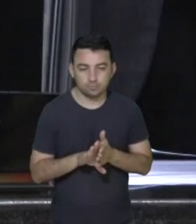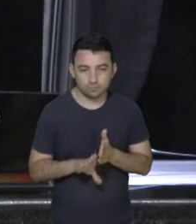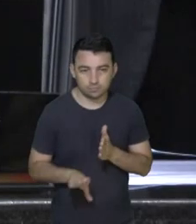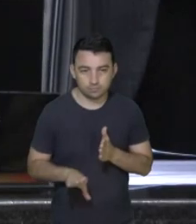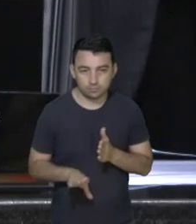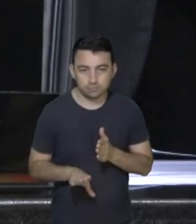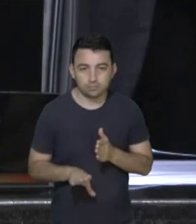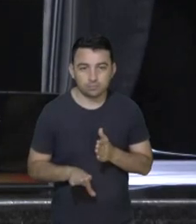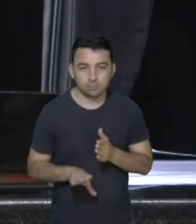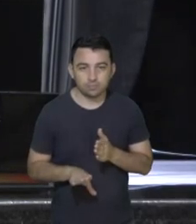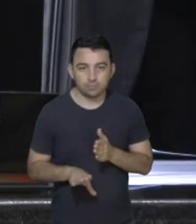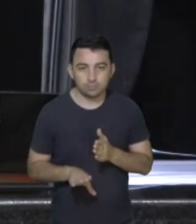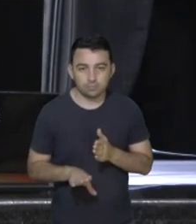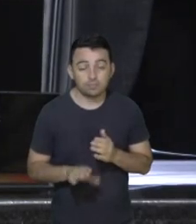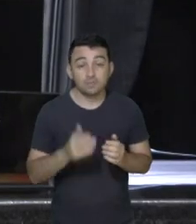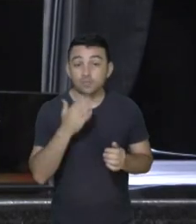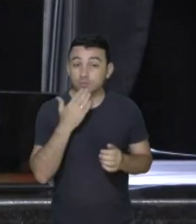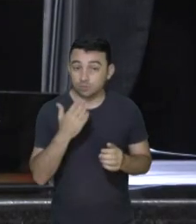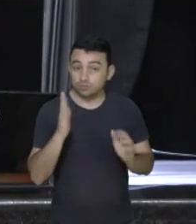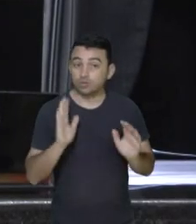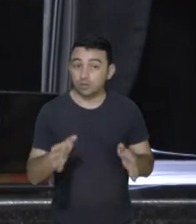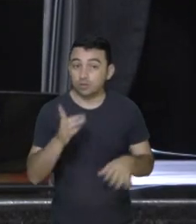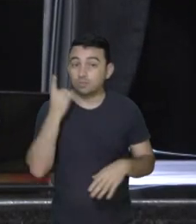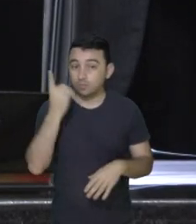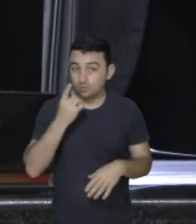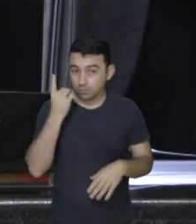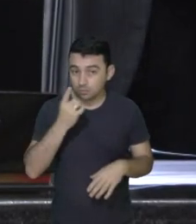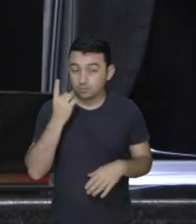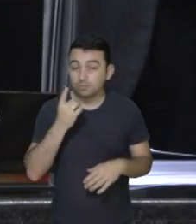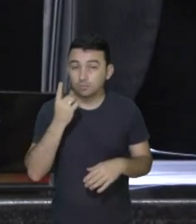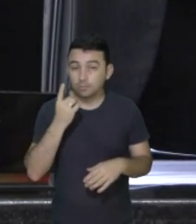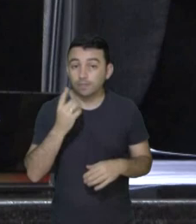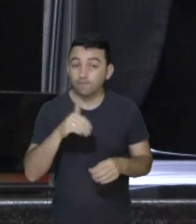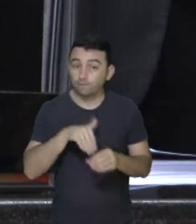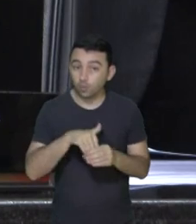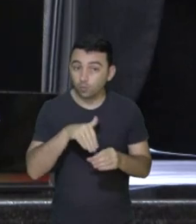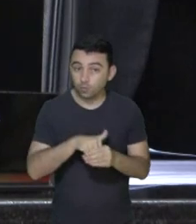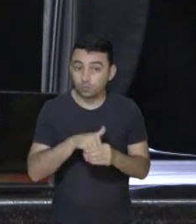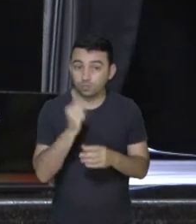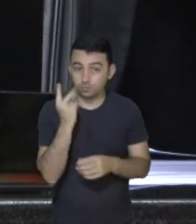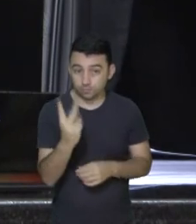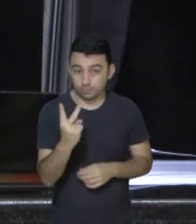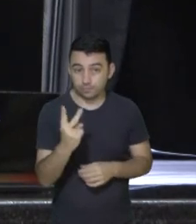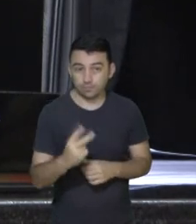emenda, segundo solicitação dos senhores deputados, então o voto é 2.